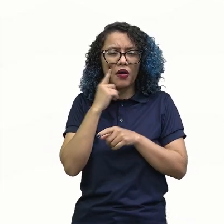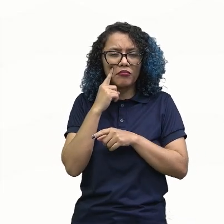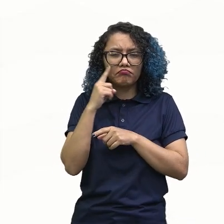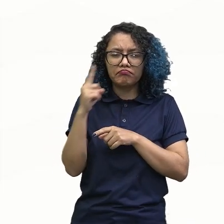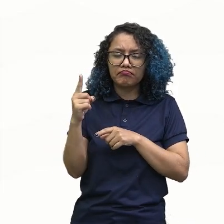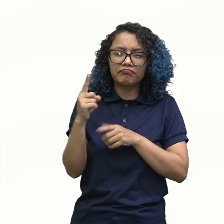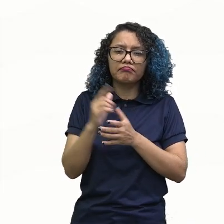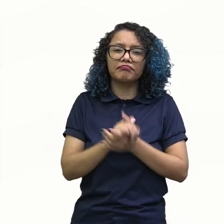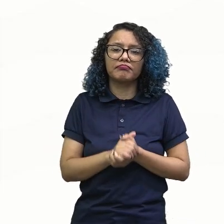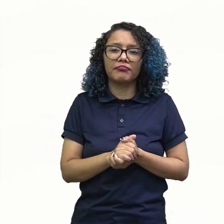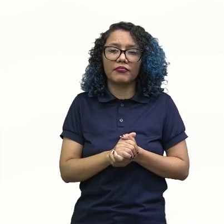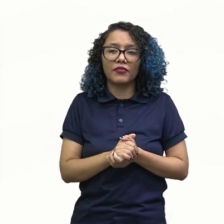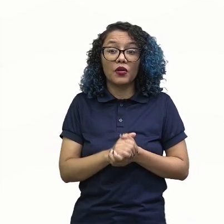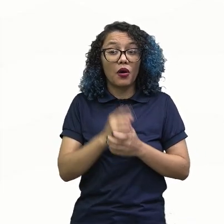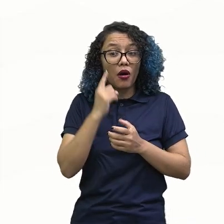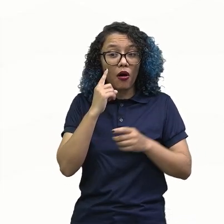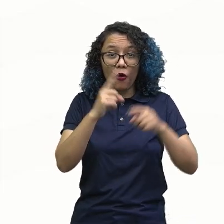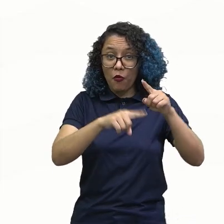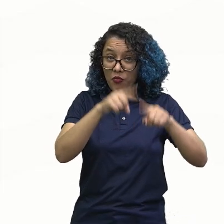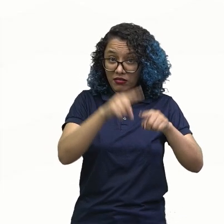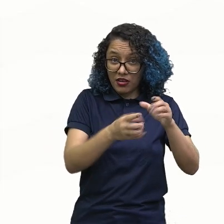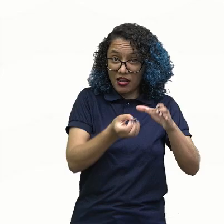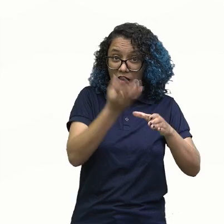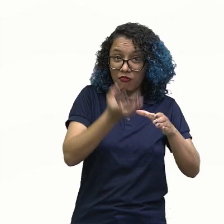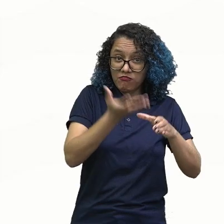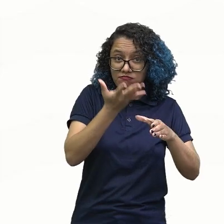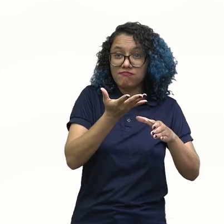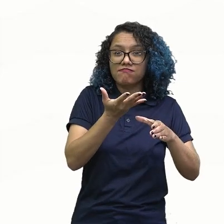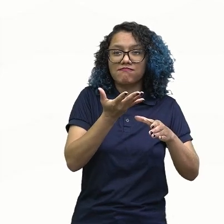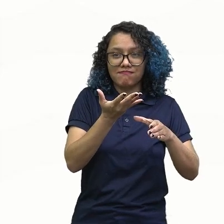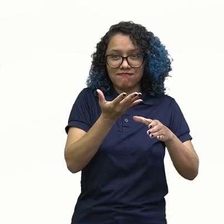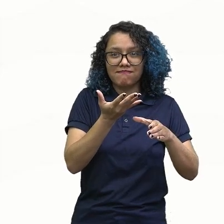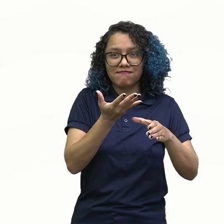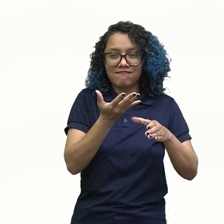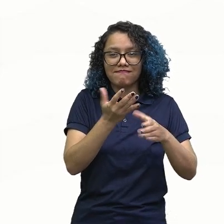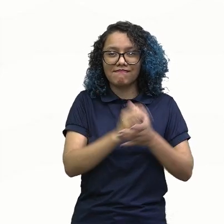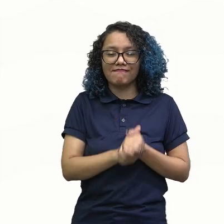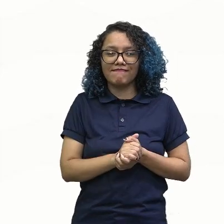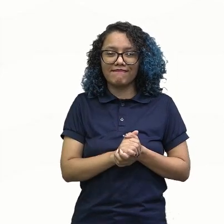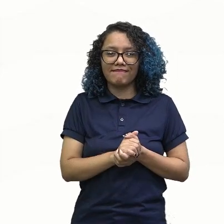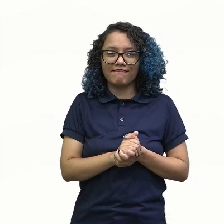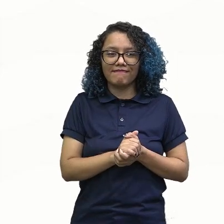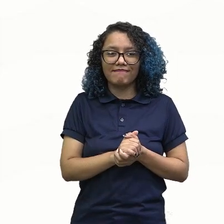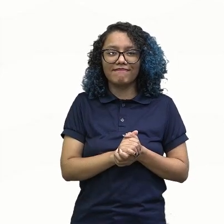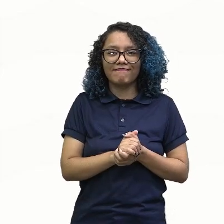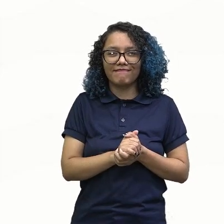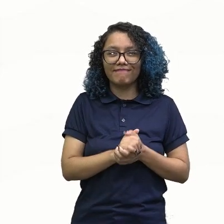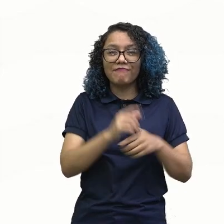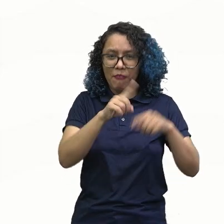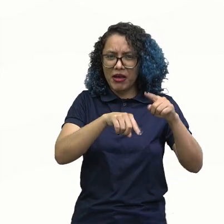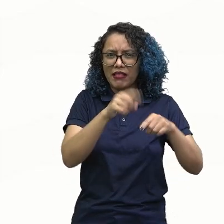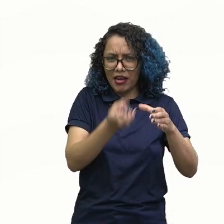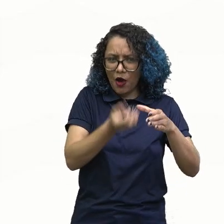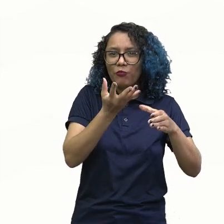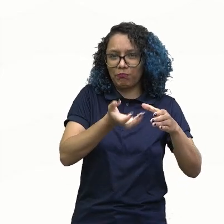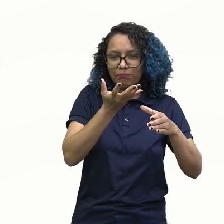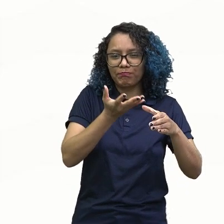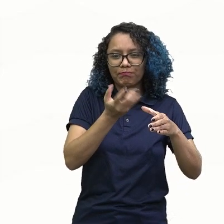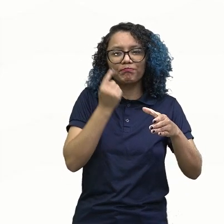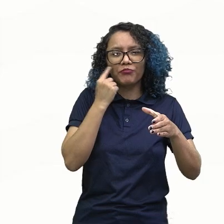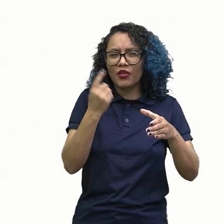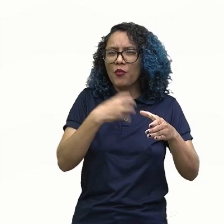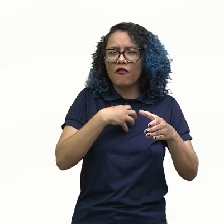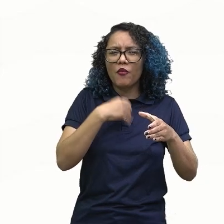eu tenho o gerador, porque o gerador é aquele que tem uma modalidade de